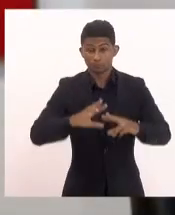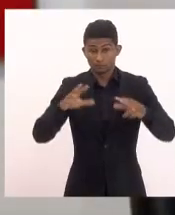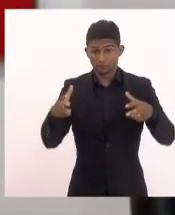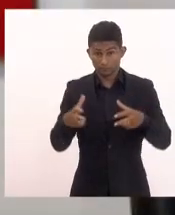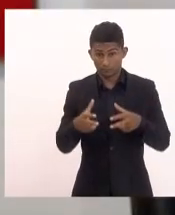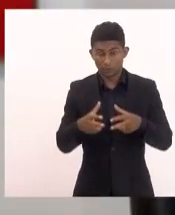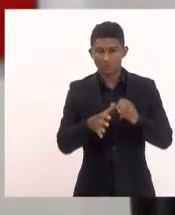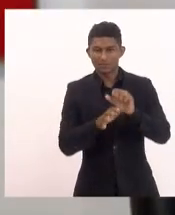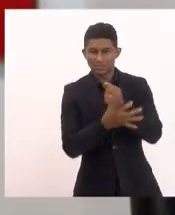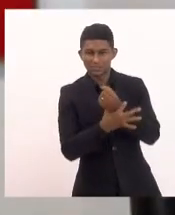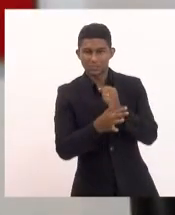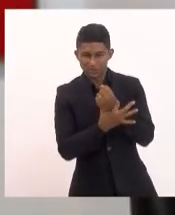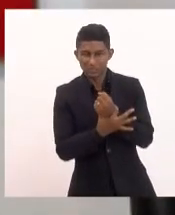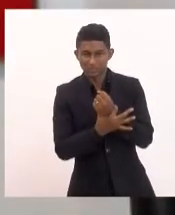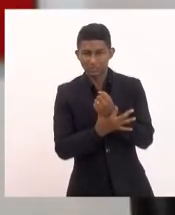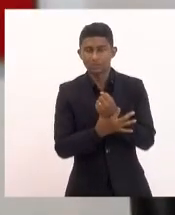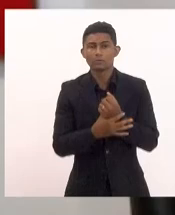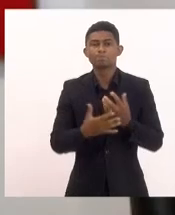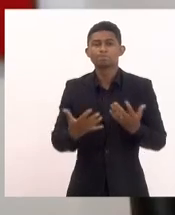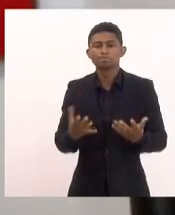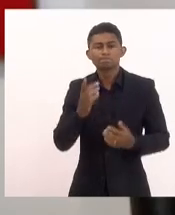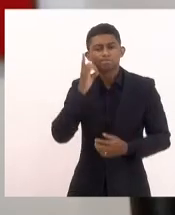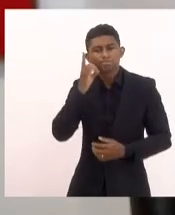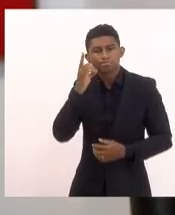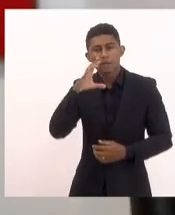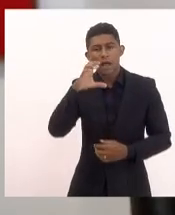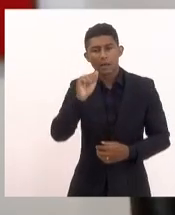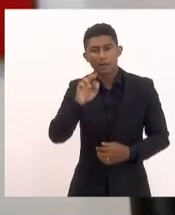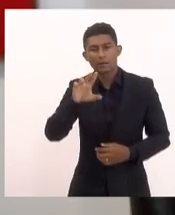Polícia, deputado delegado Carlos Augusto.